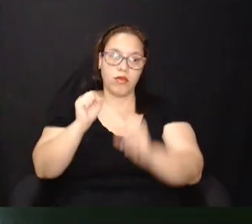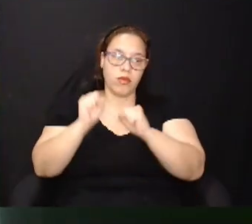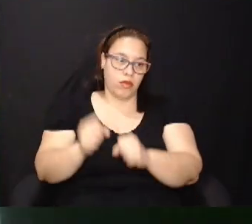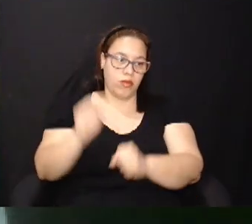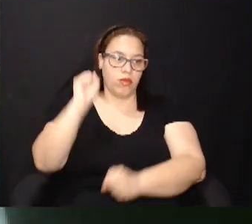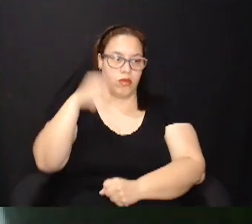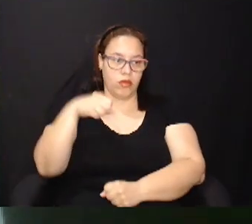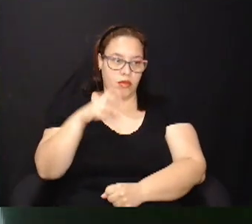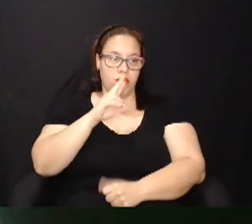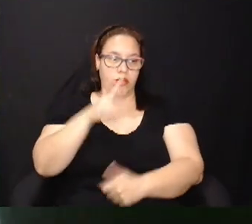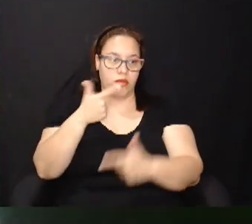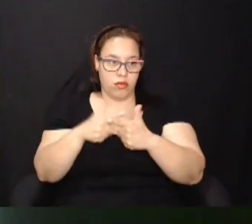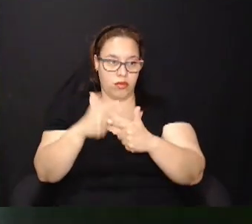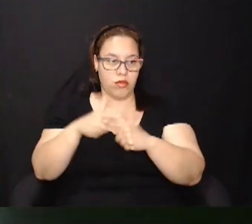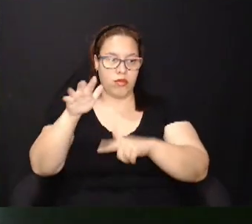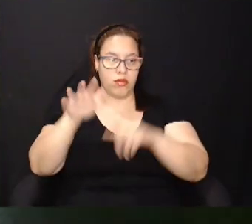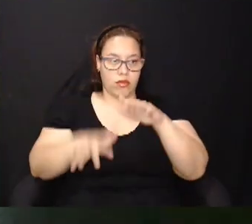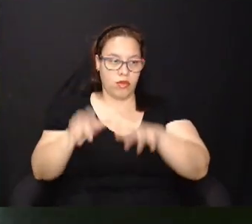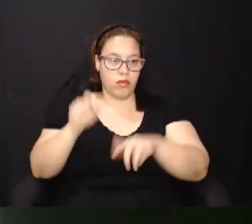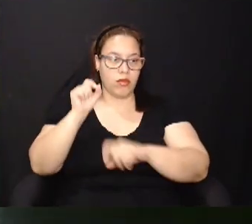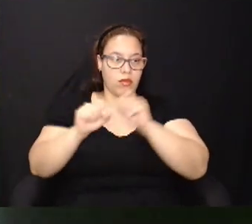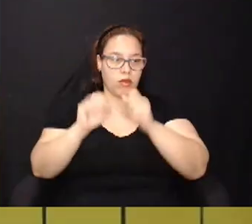vai depender muito do que aconteceu.